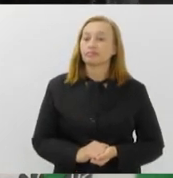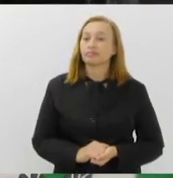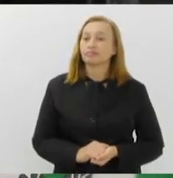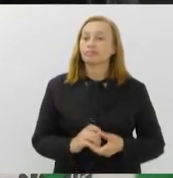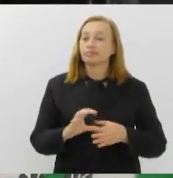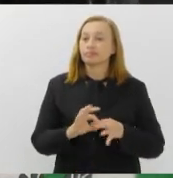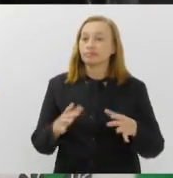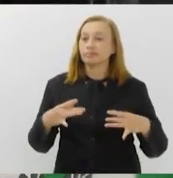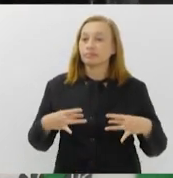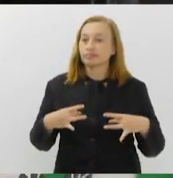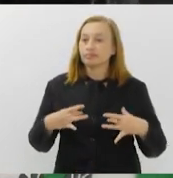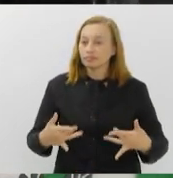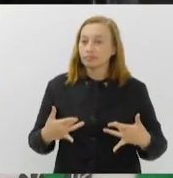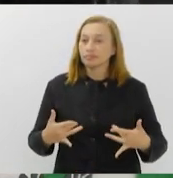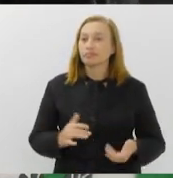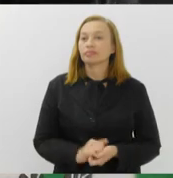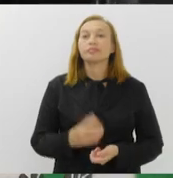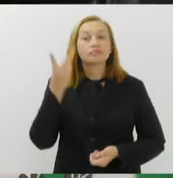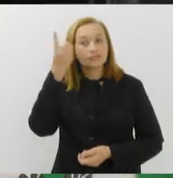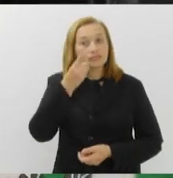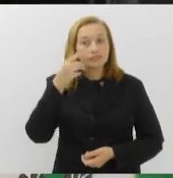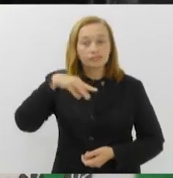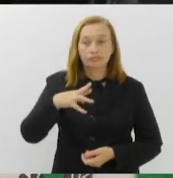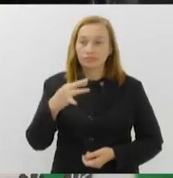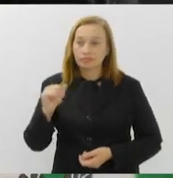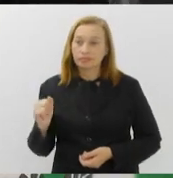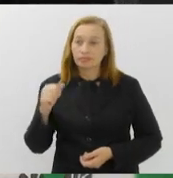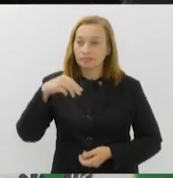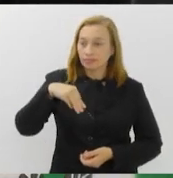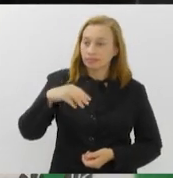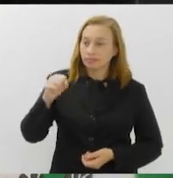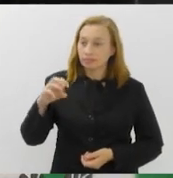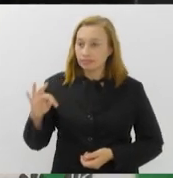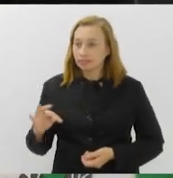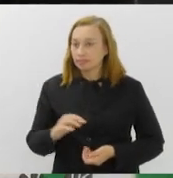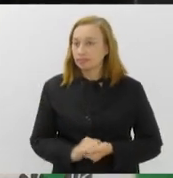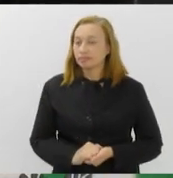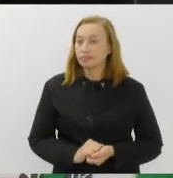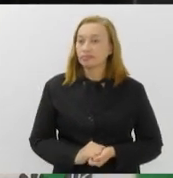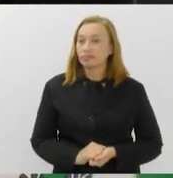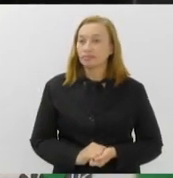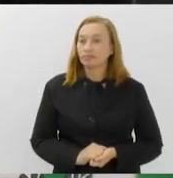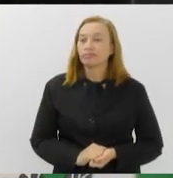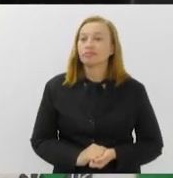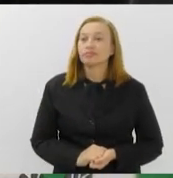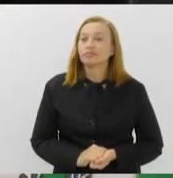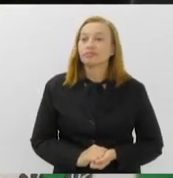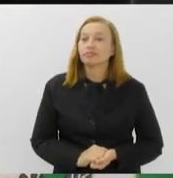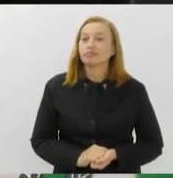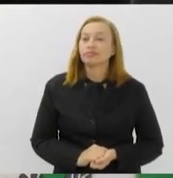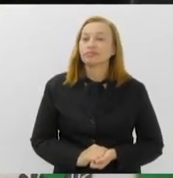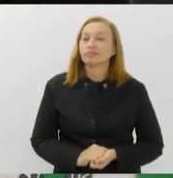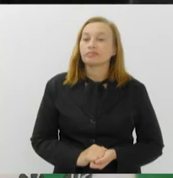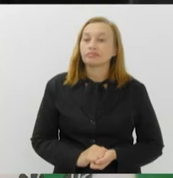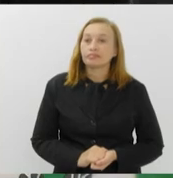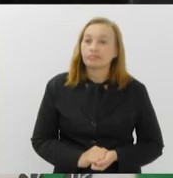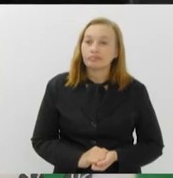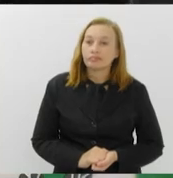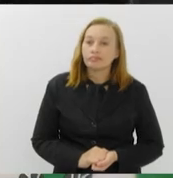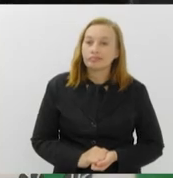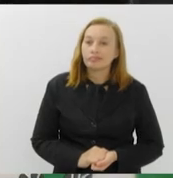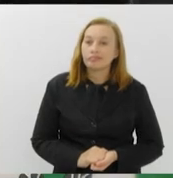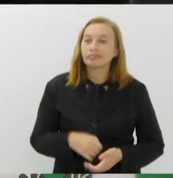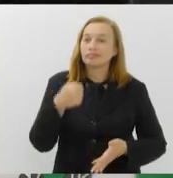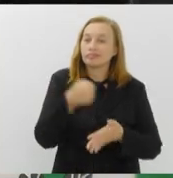nossa solidariedade à deputada Marina do MST. A violência política de gênero, de fato, tenta interditar as nossas